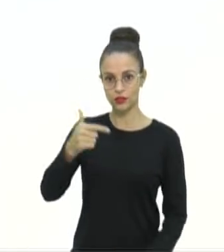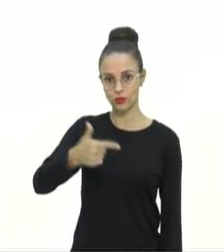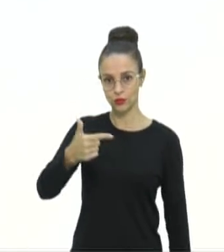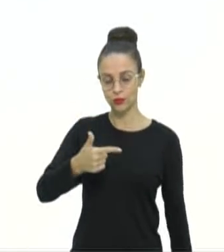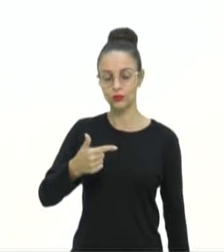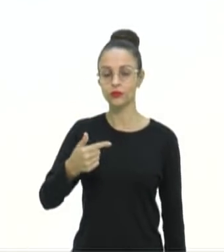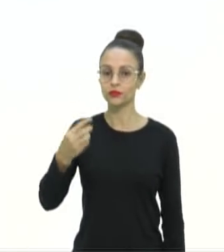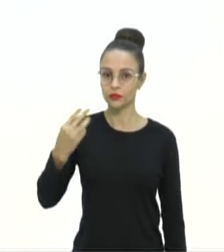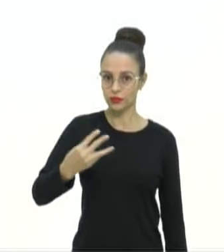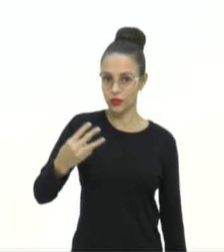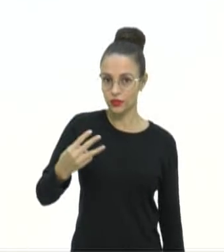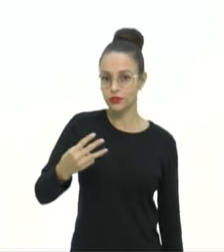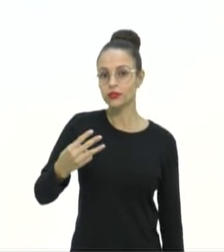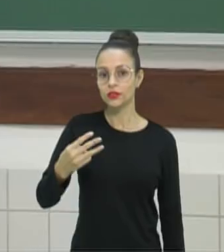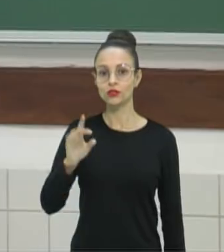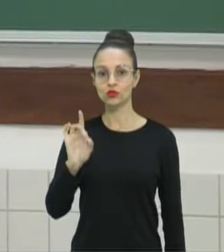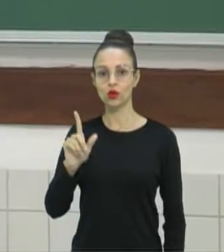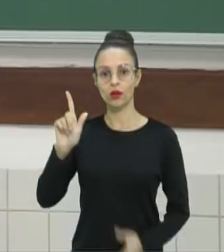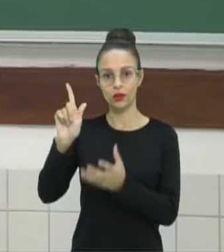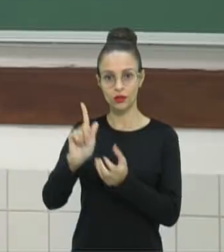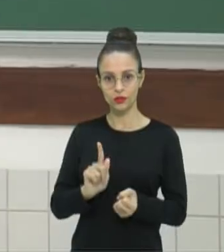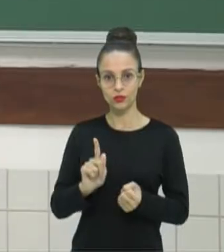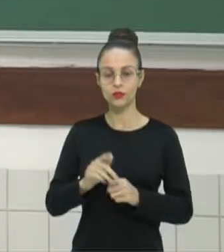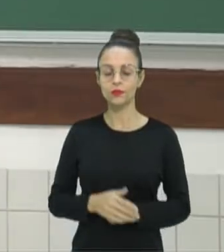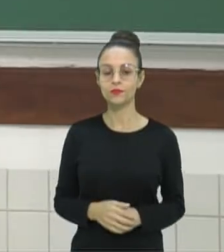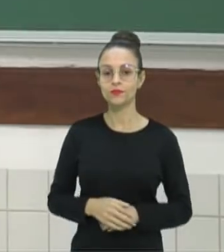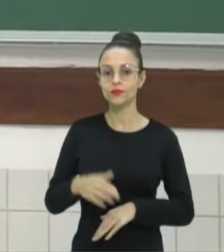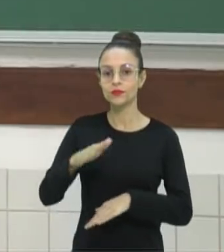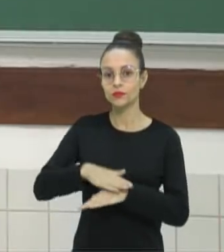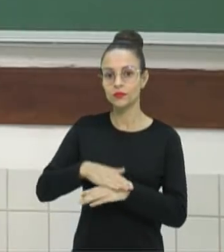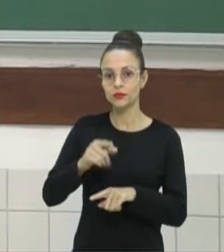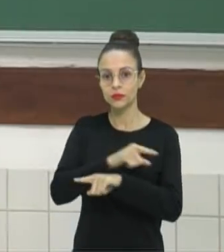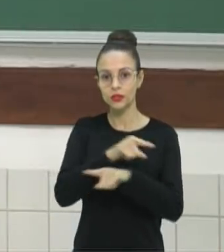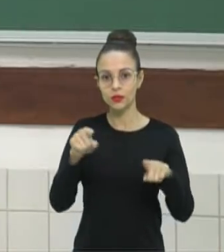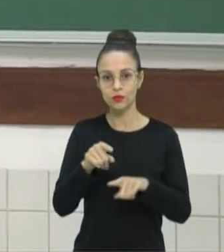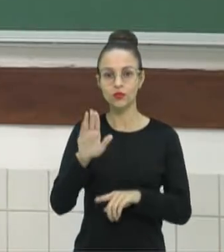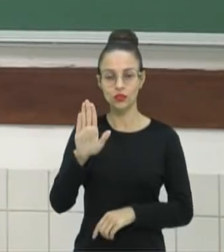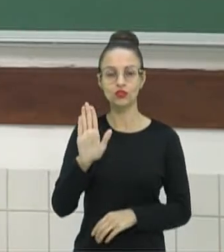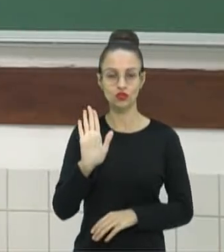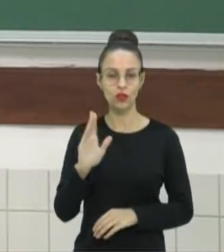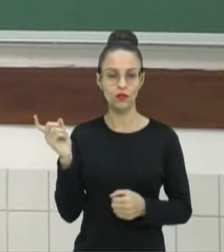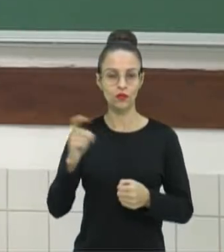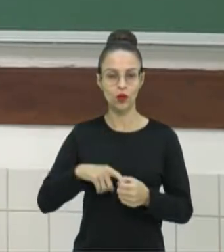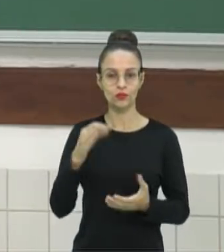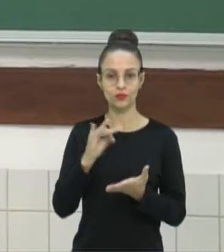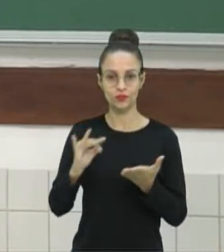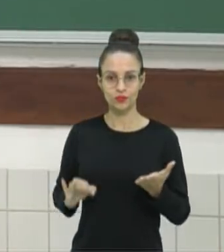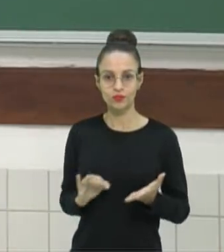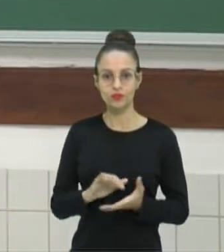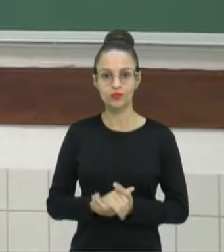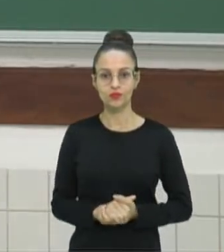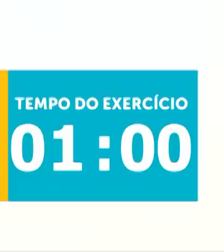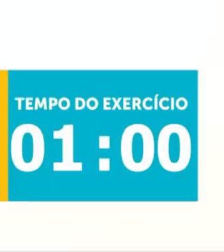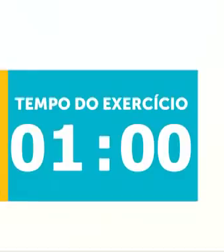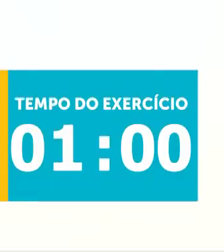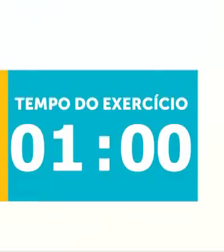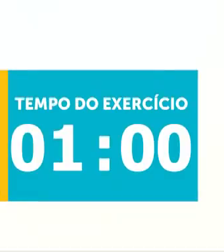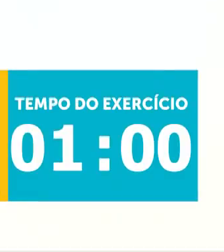e terceira figura apenas gravitacional. Eu vou dar um tempo para vocês e daqui a pouco a gente resolve essa questão aqui.